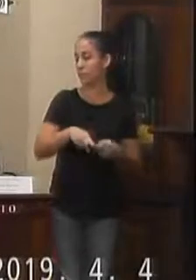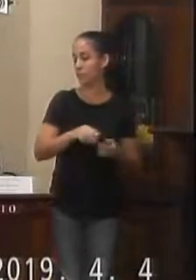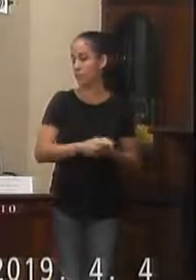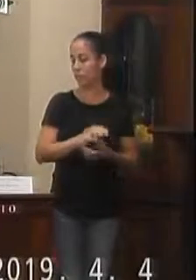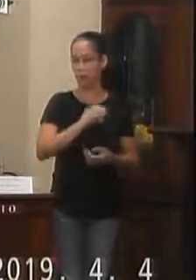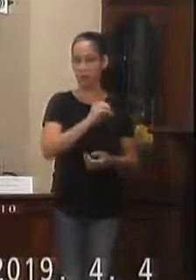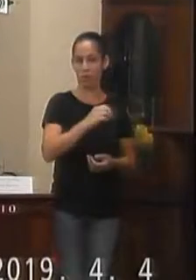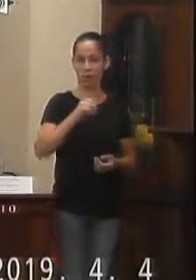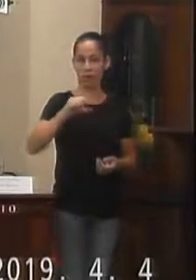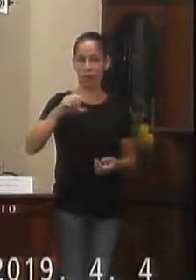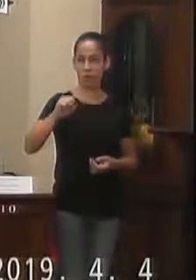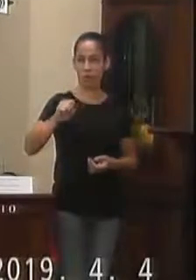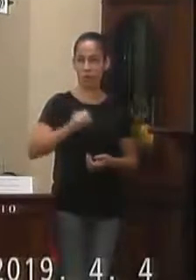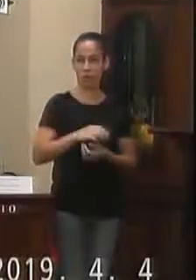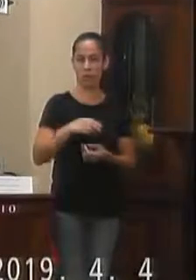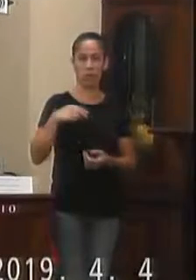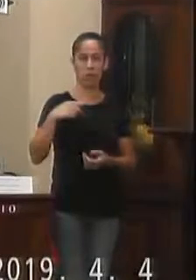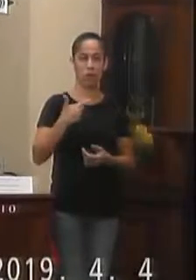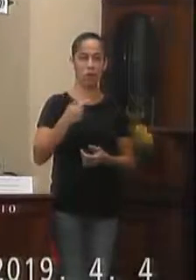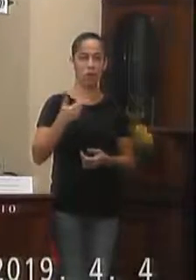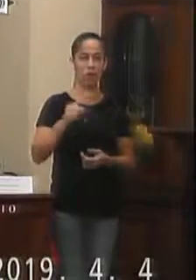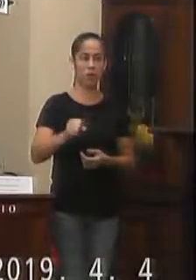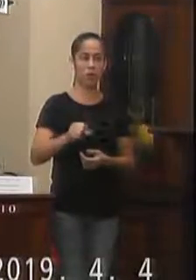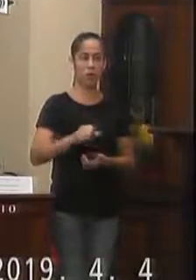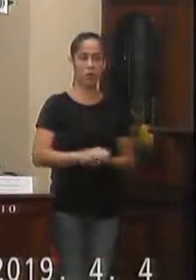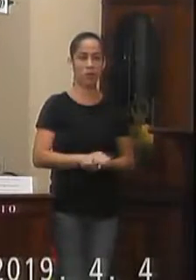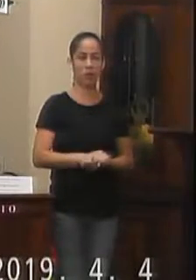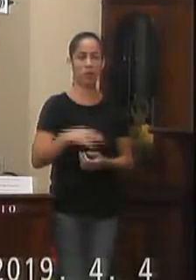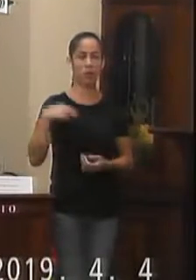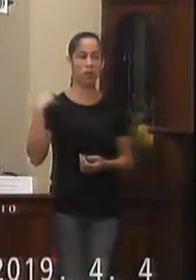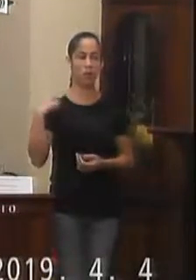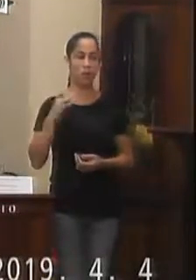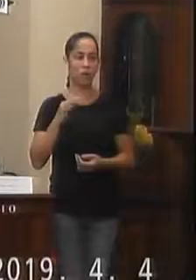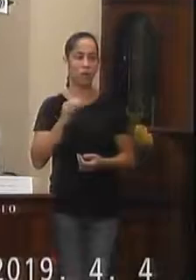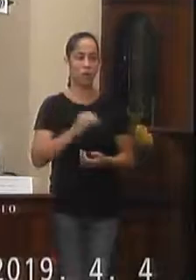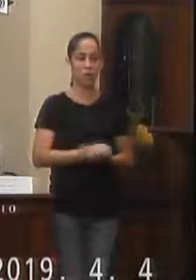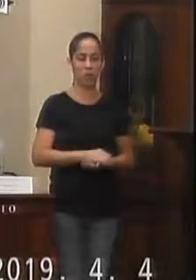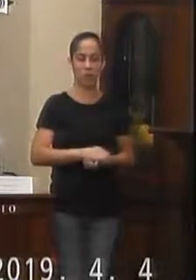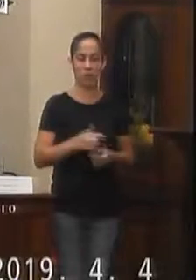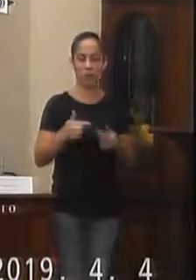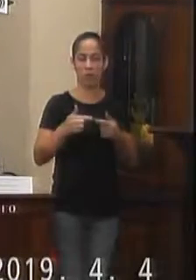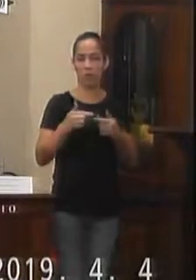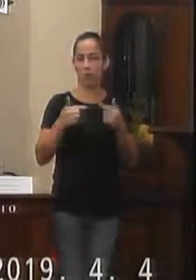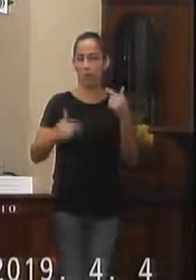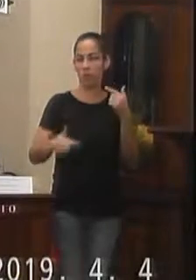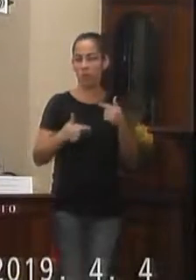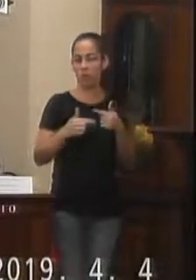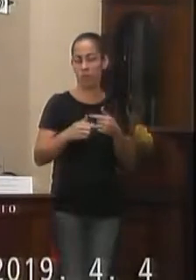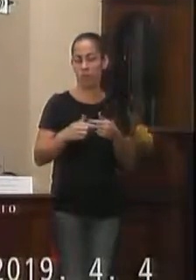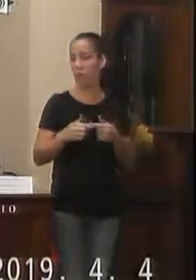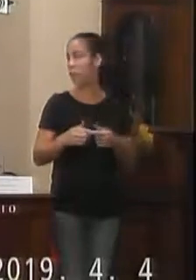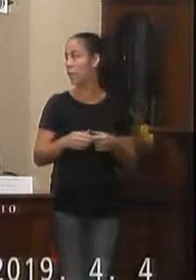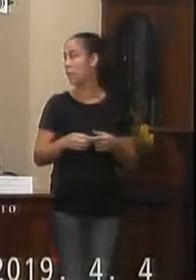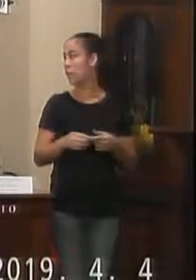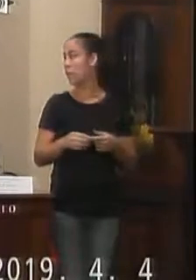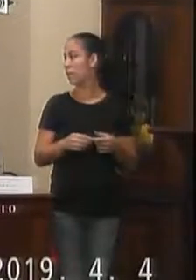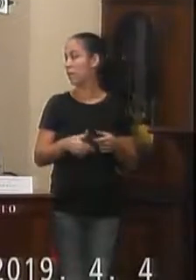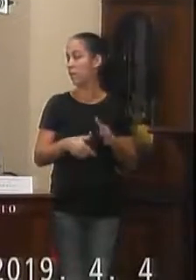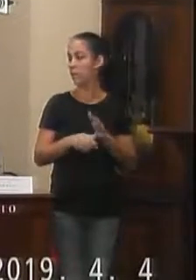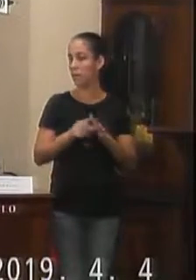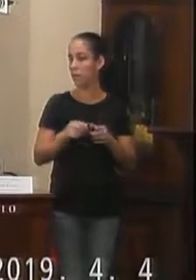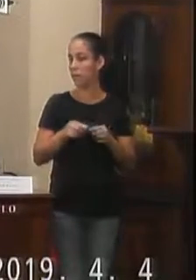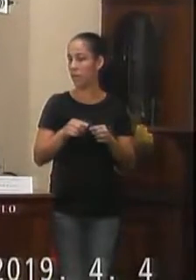Requerimento 098 de 2019 do vereador Fábio Antônio se encontra em discussão. Eu só gostaria que, antes